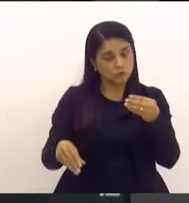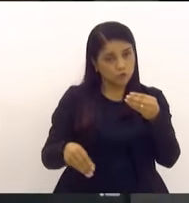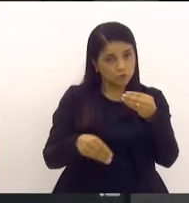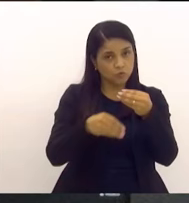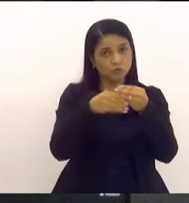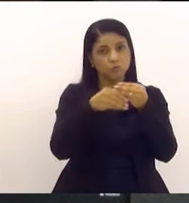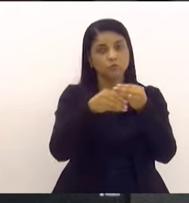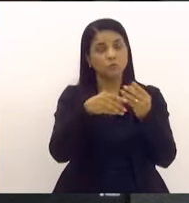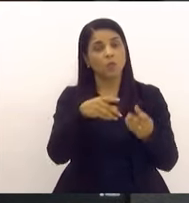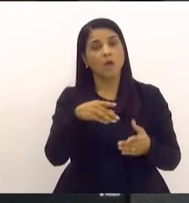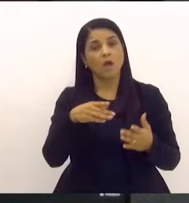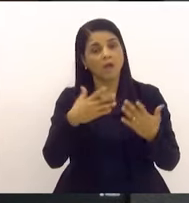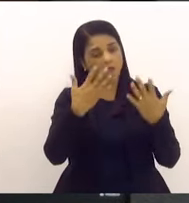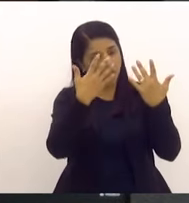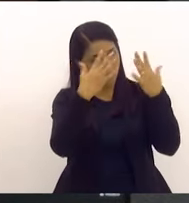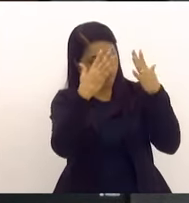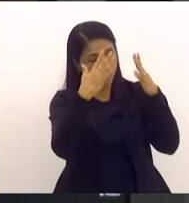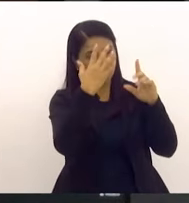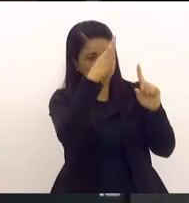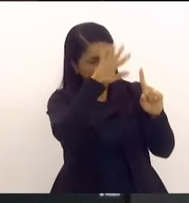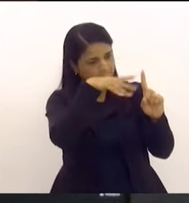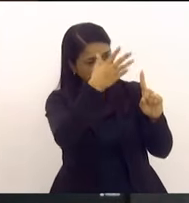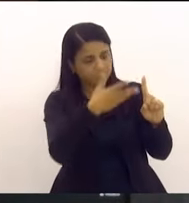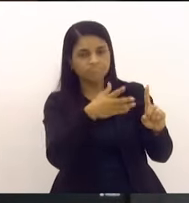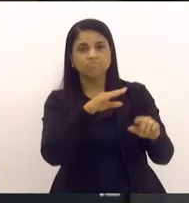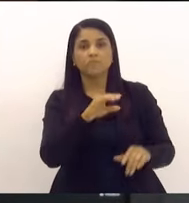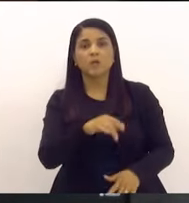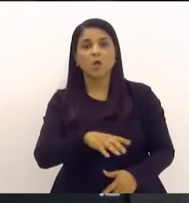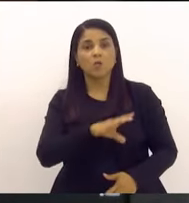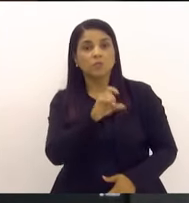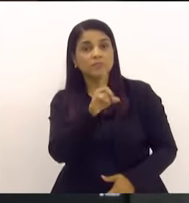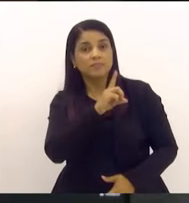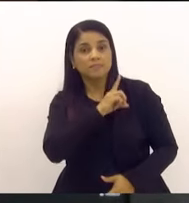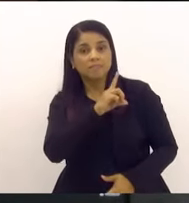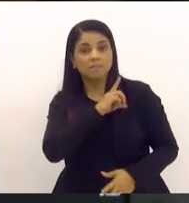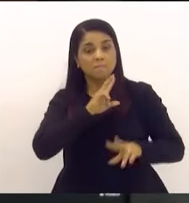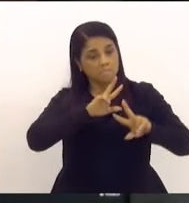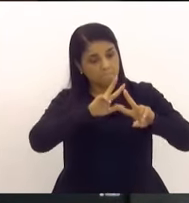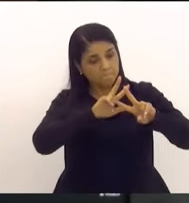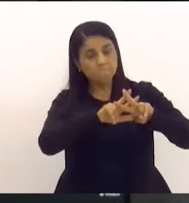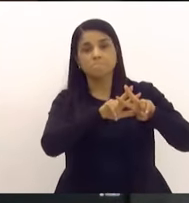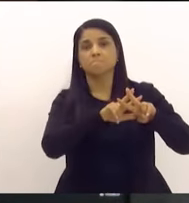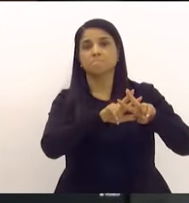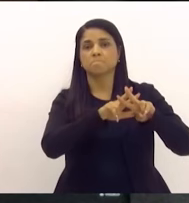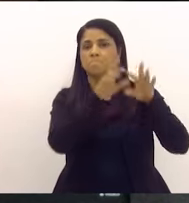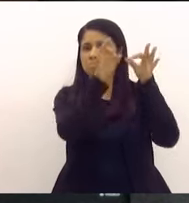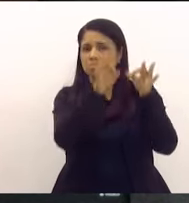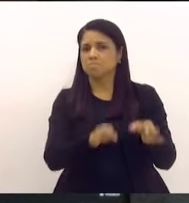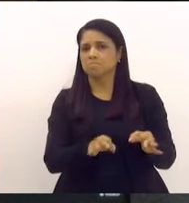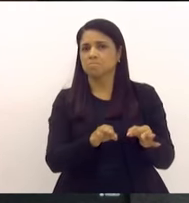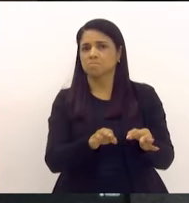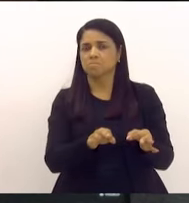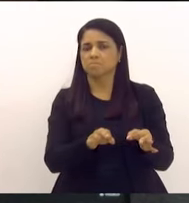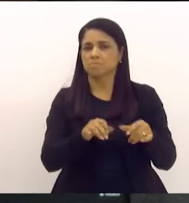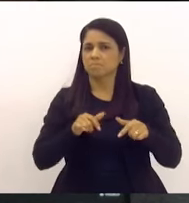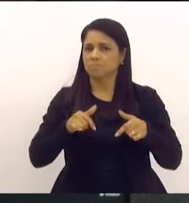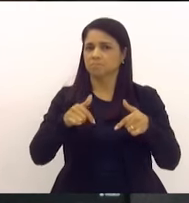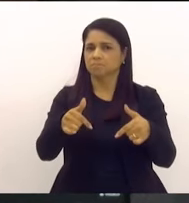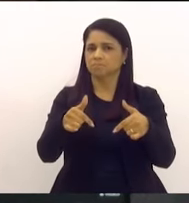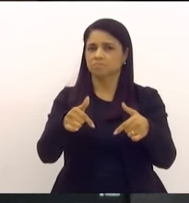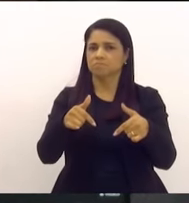elogio ao delegado, que fez muito bem em prender em flagrante, e que isso sirva de